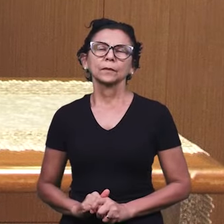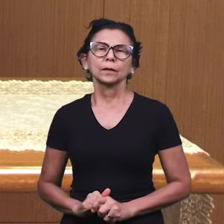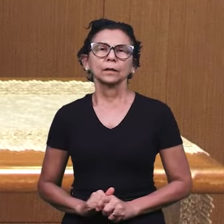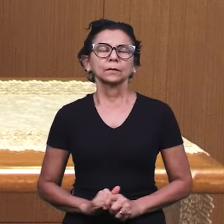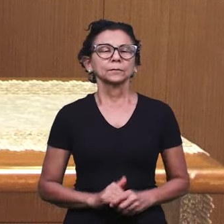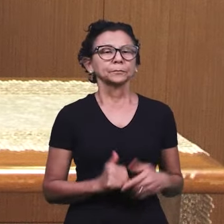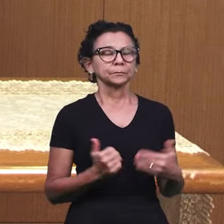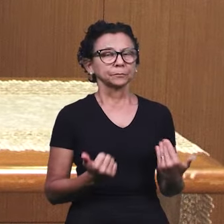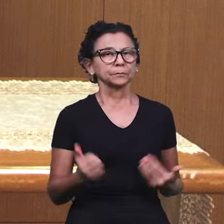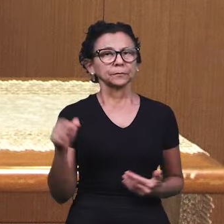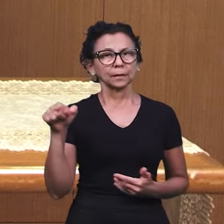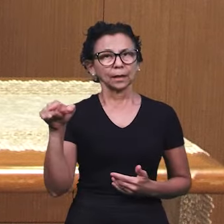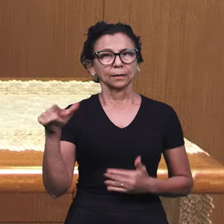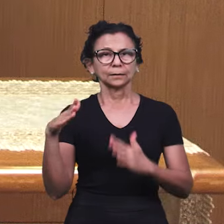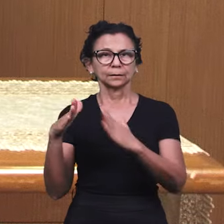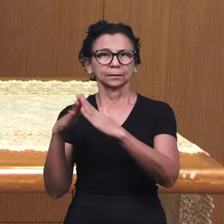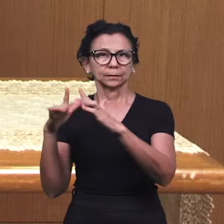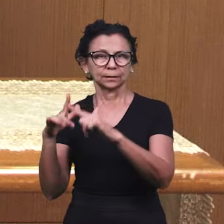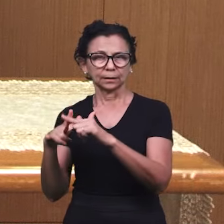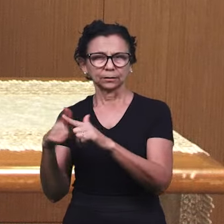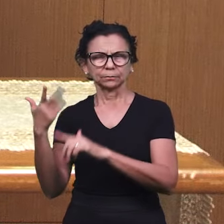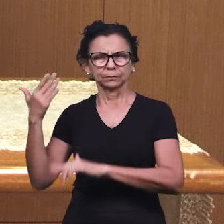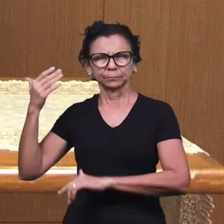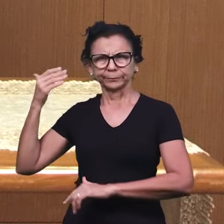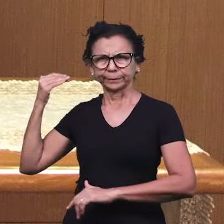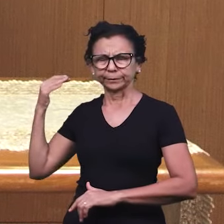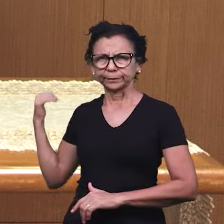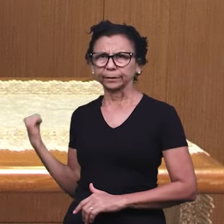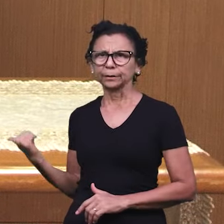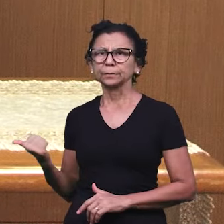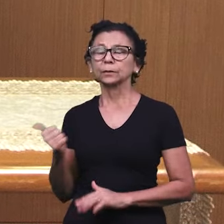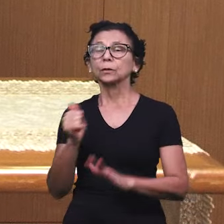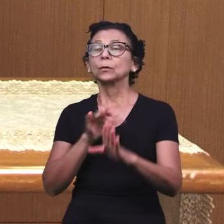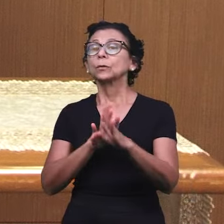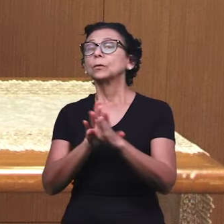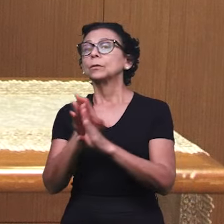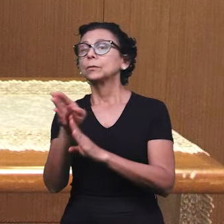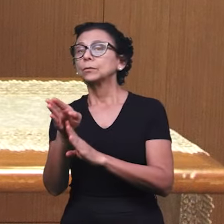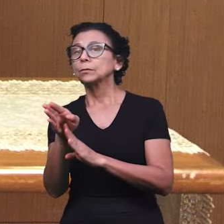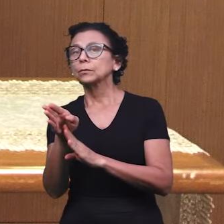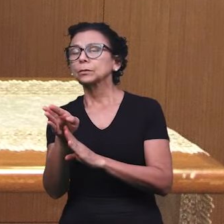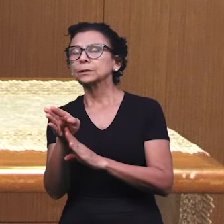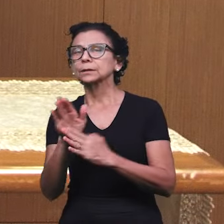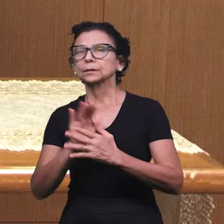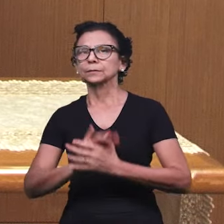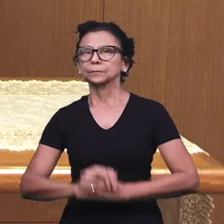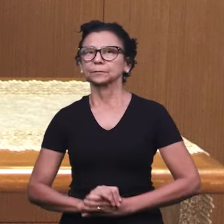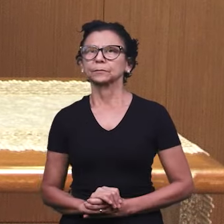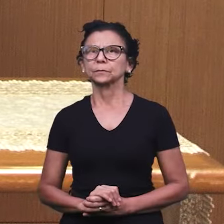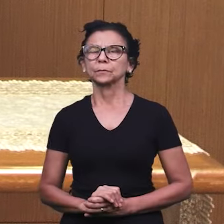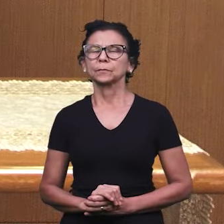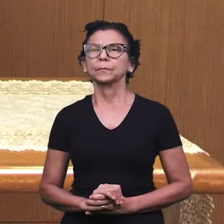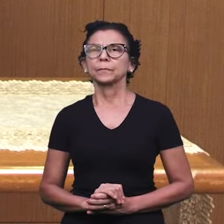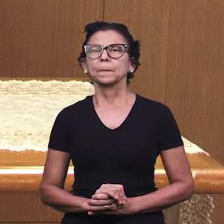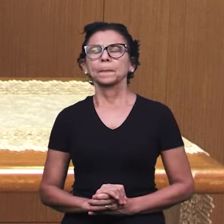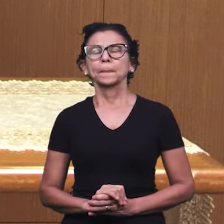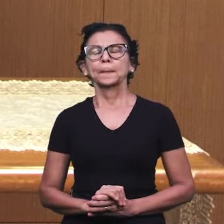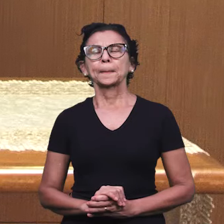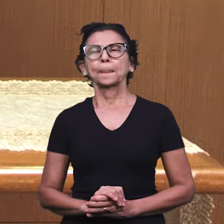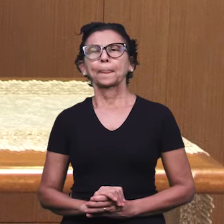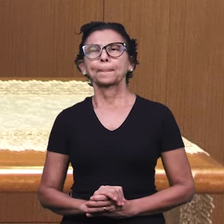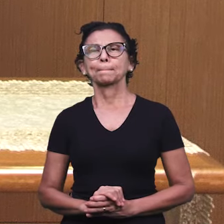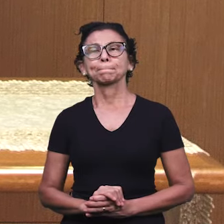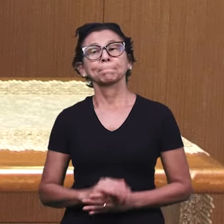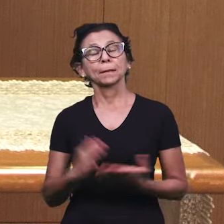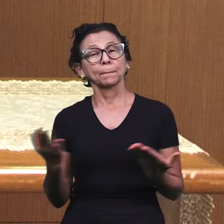igreja era este conselho. Então, que era, guarda o que tem. Então, se